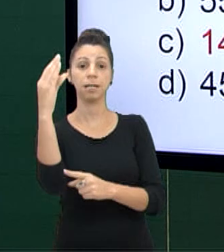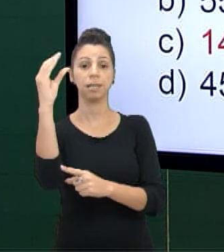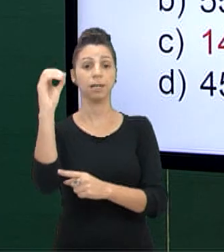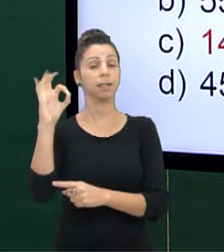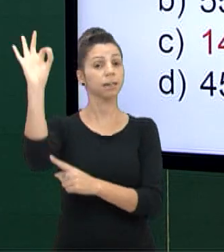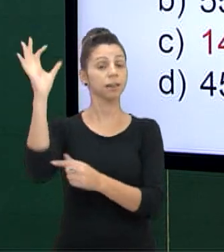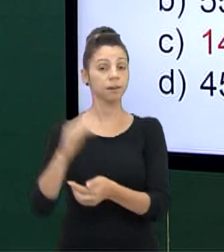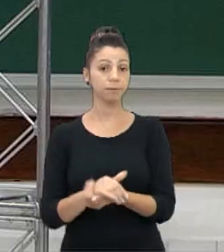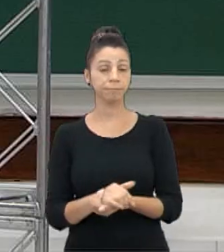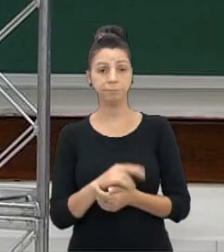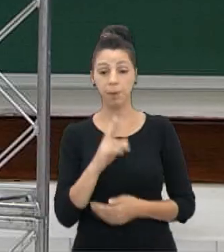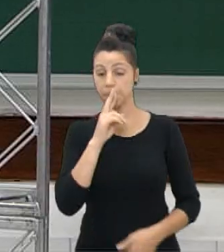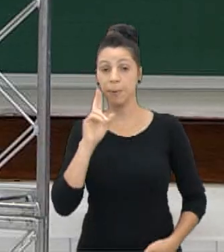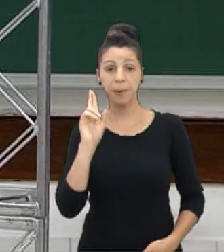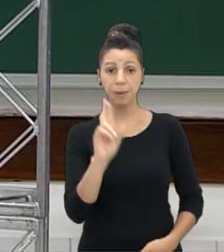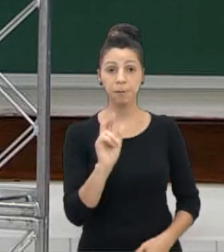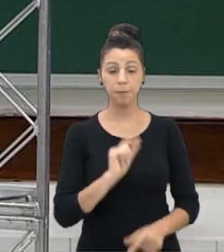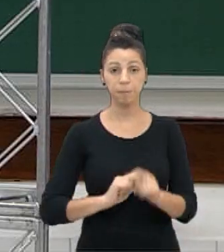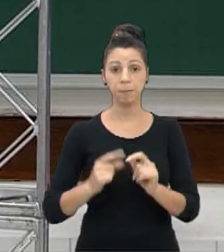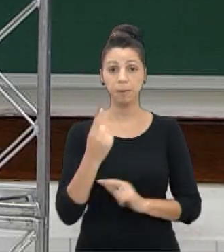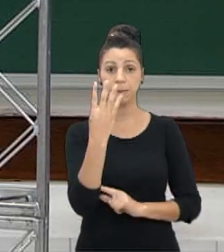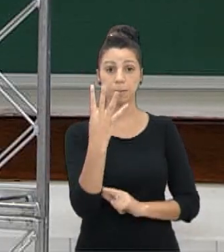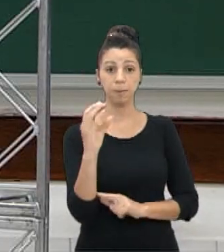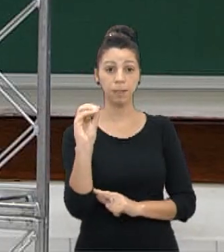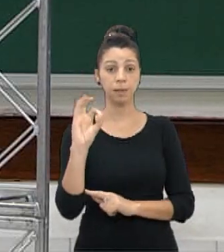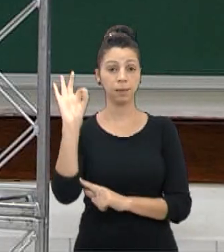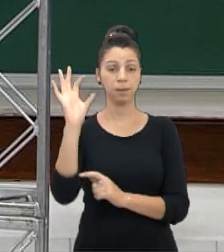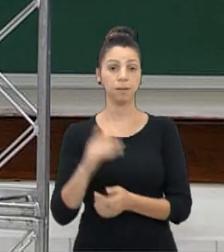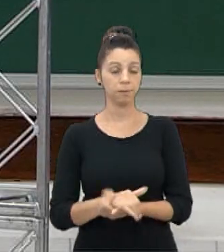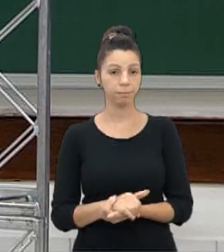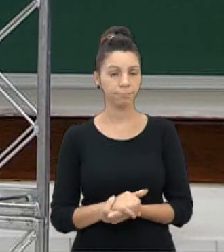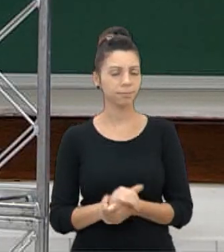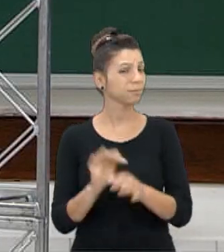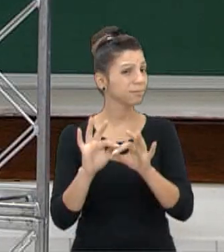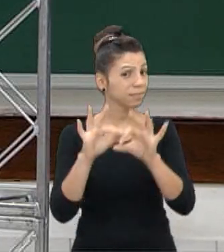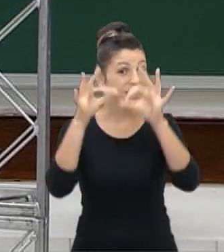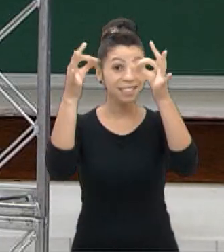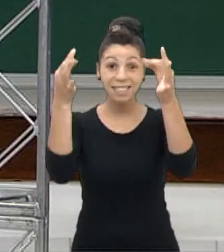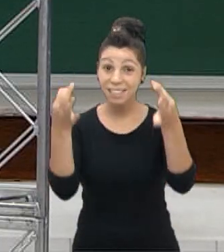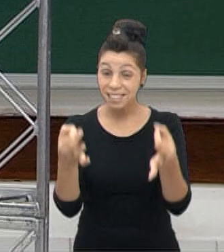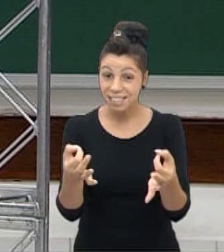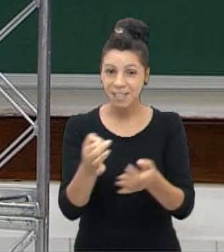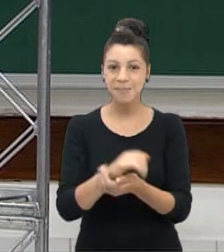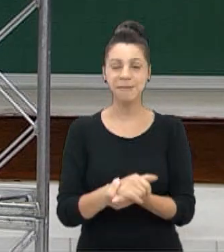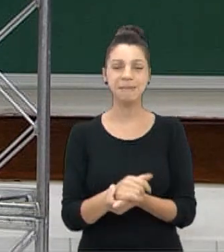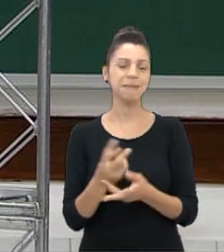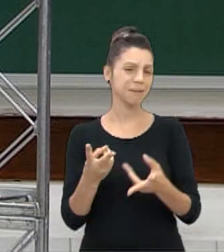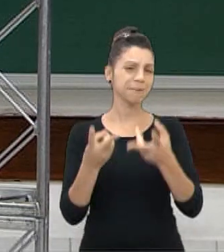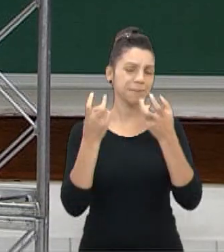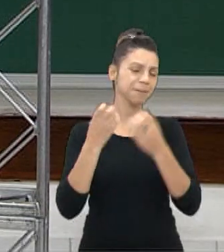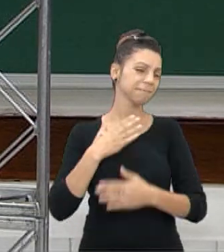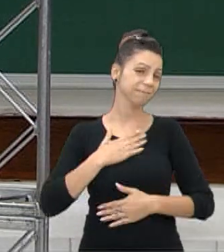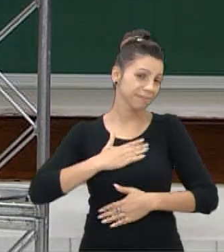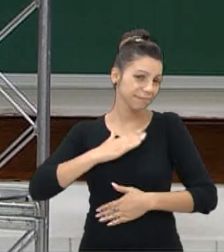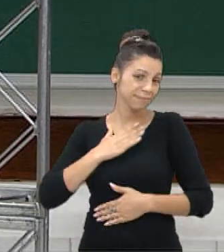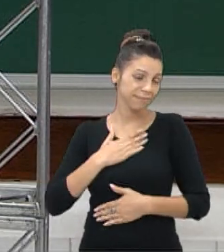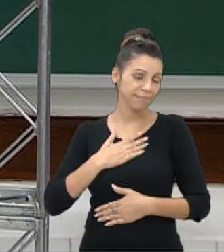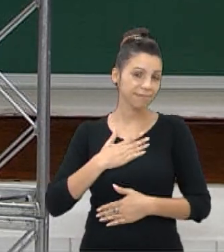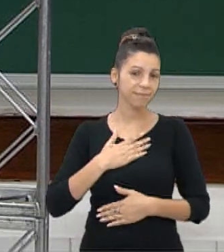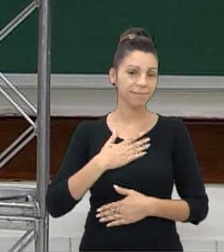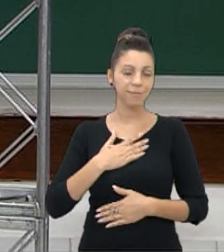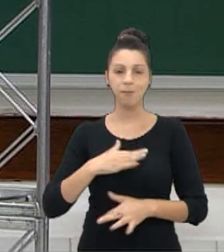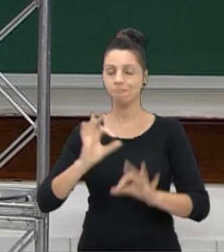resposta do exercício é 140 graus. Vocês viram como é simples? Viram como é tranquilo?